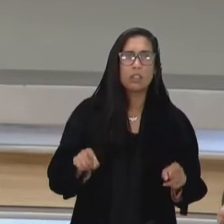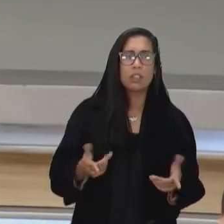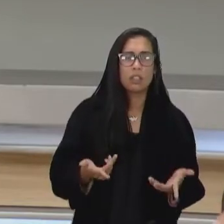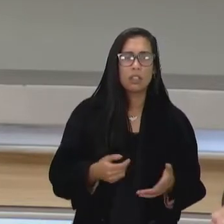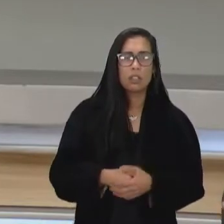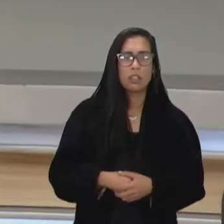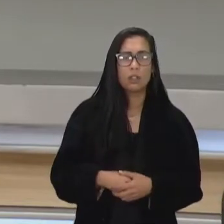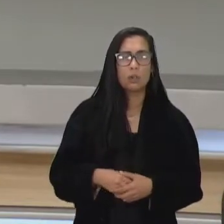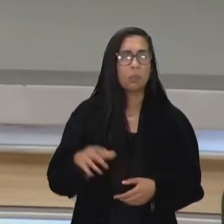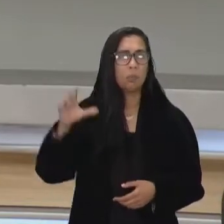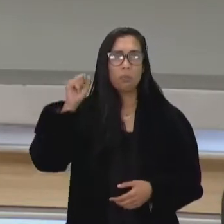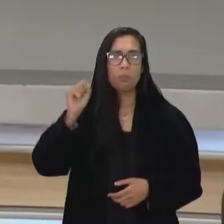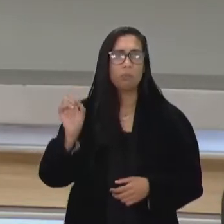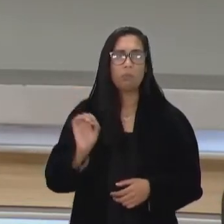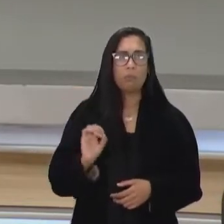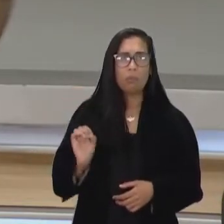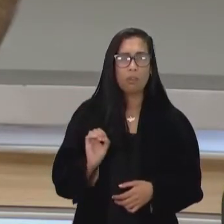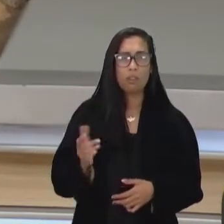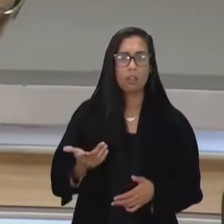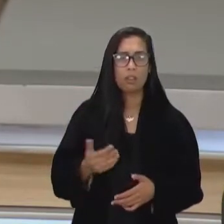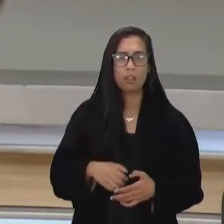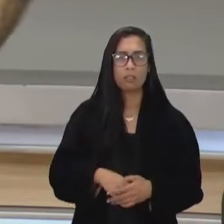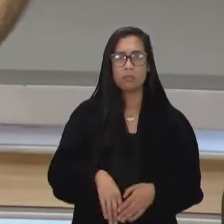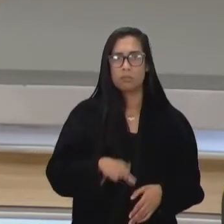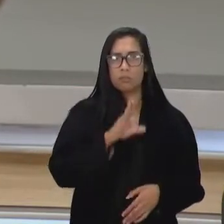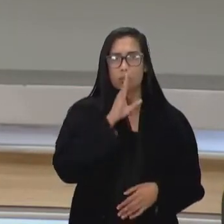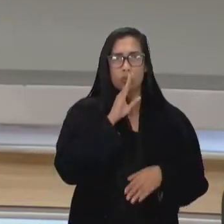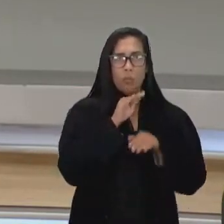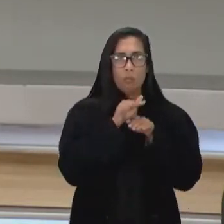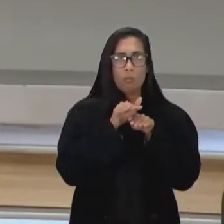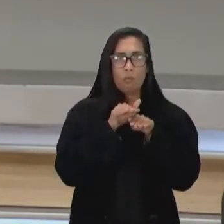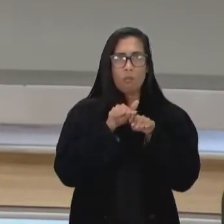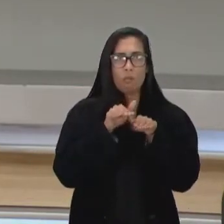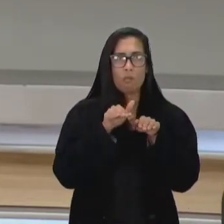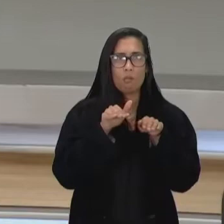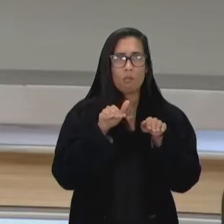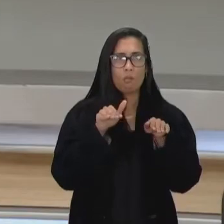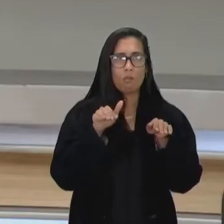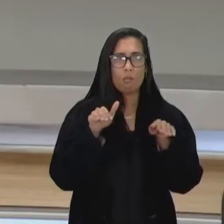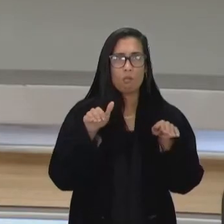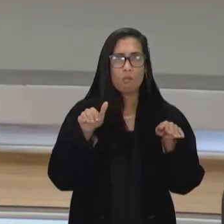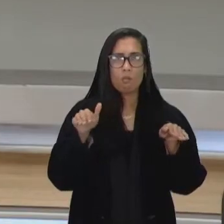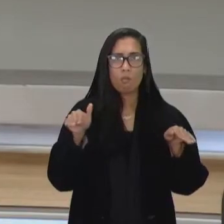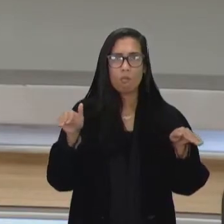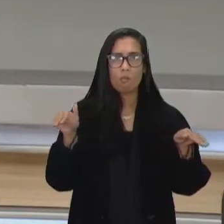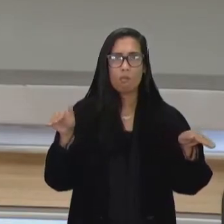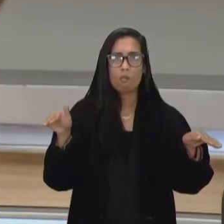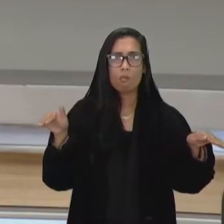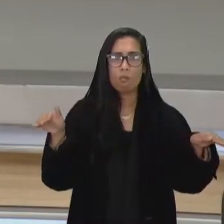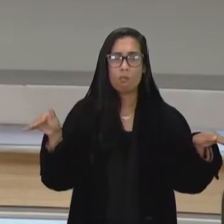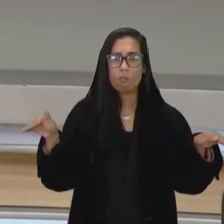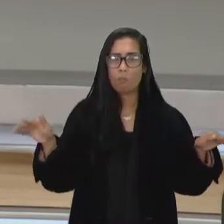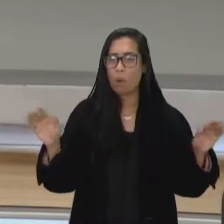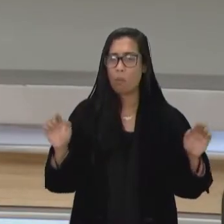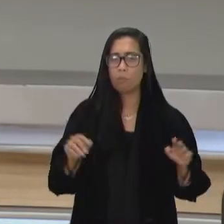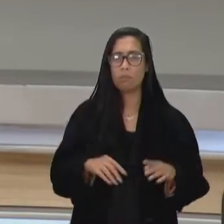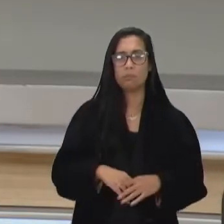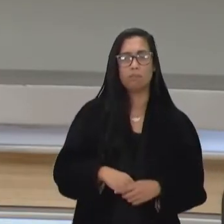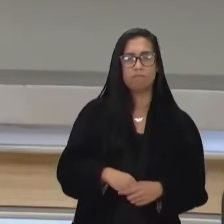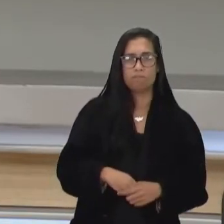coisas. Porque eles colocaram um silêncio proposital, porque era uma nave que ia bater na outra, não sei o que lá, era uma explosão, porque